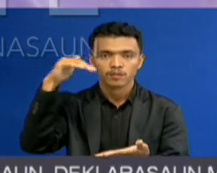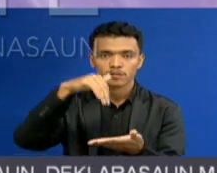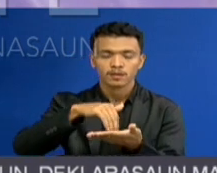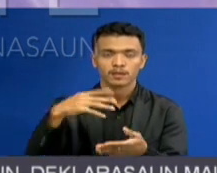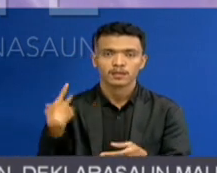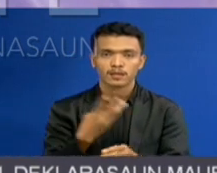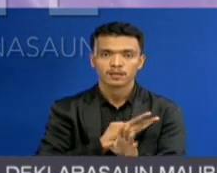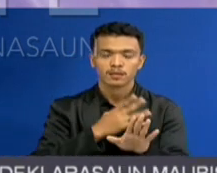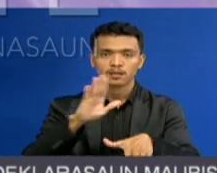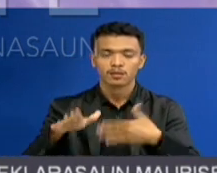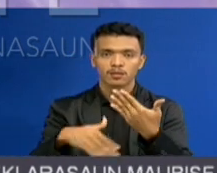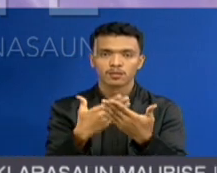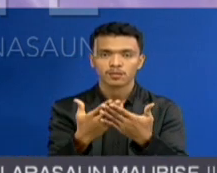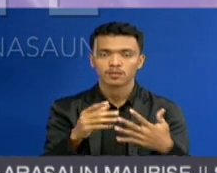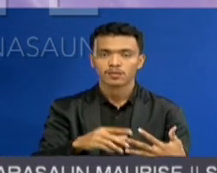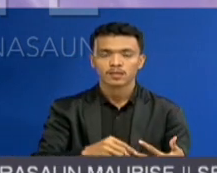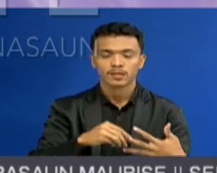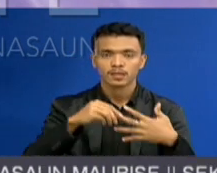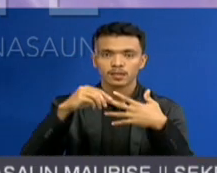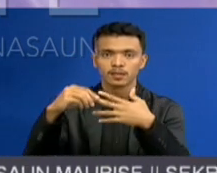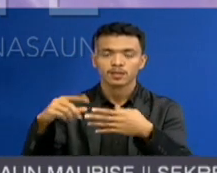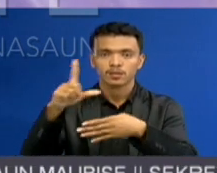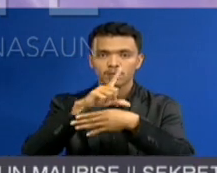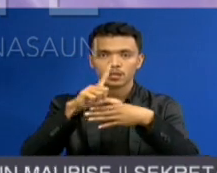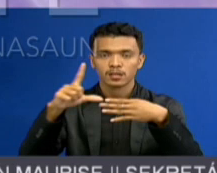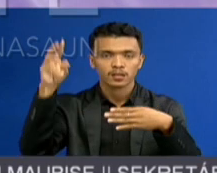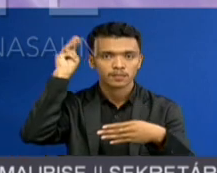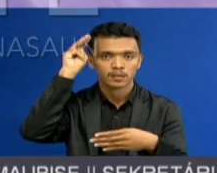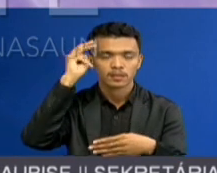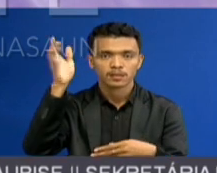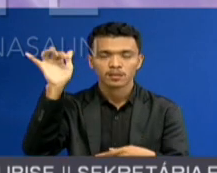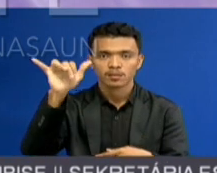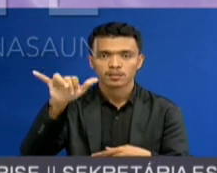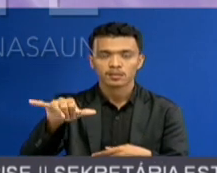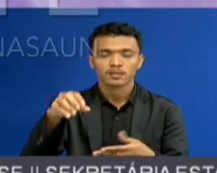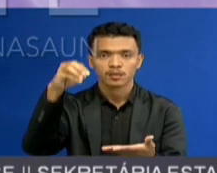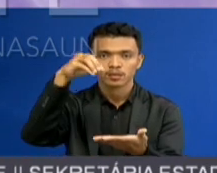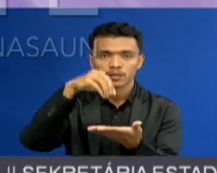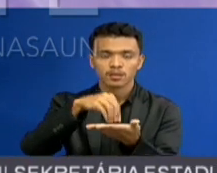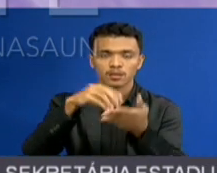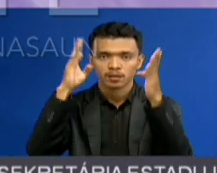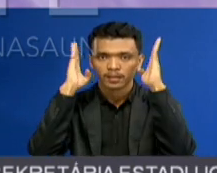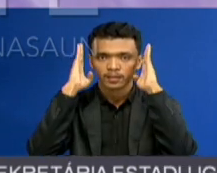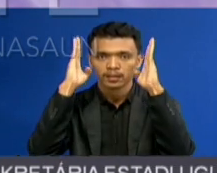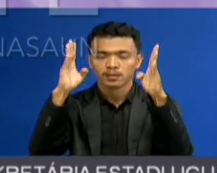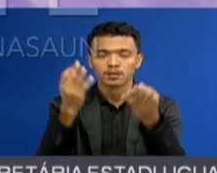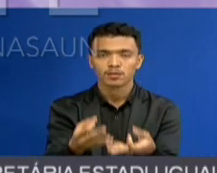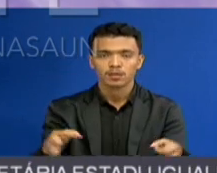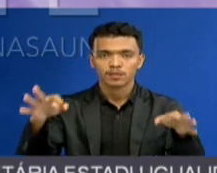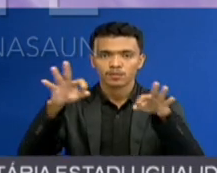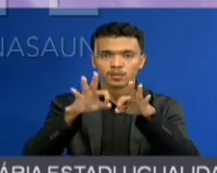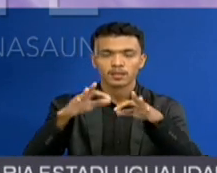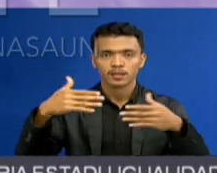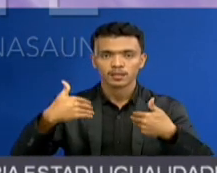Itahoto, ele linhas ministeriais era para o de tal atenção, tal prioridade, e